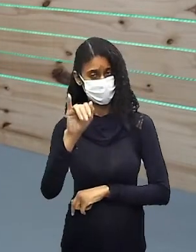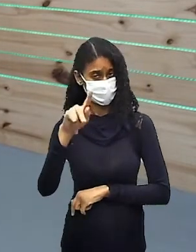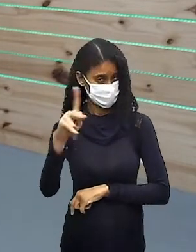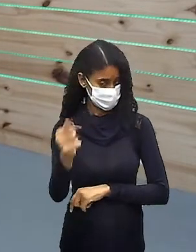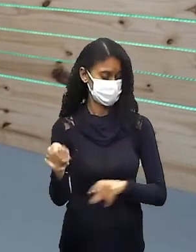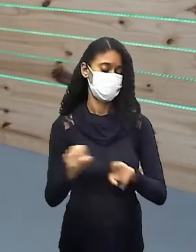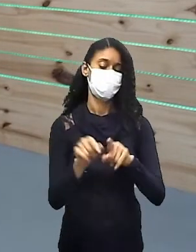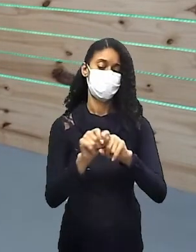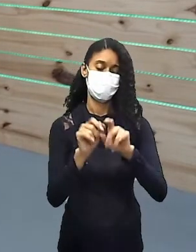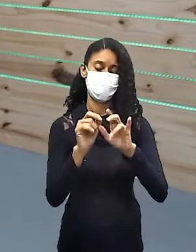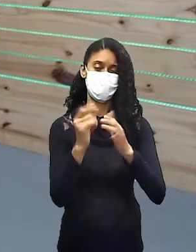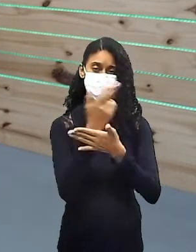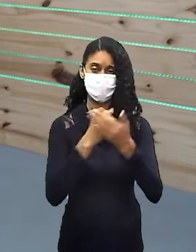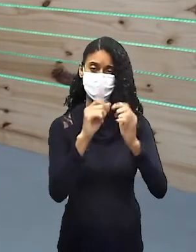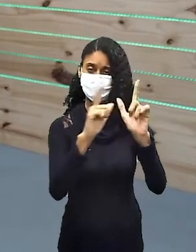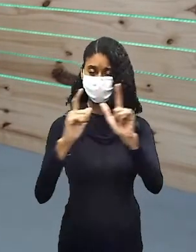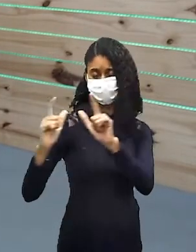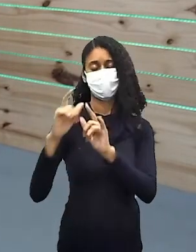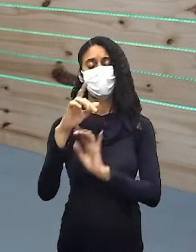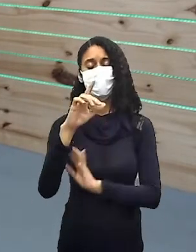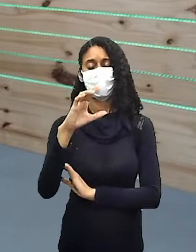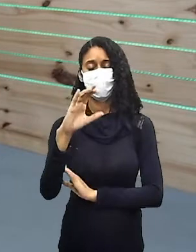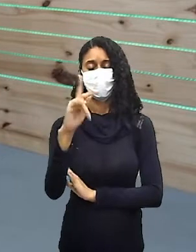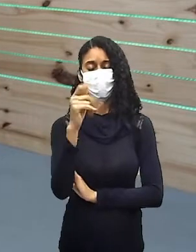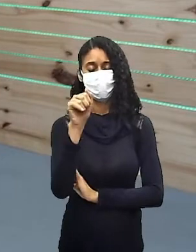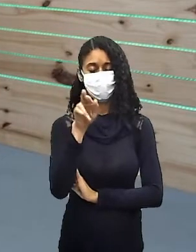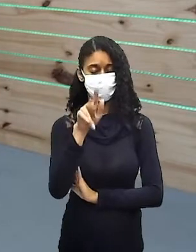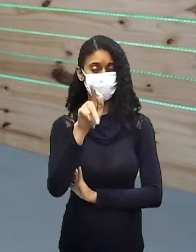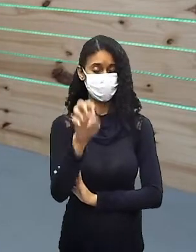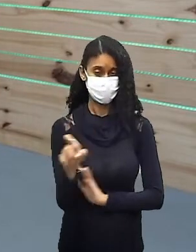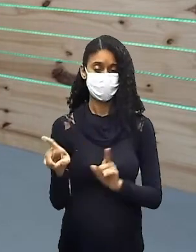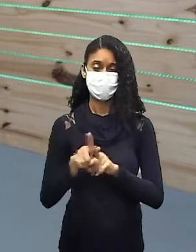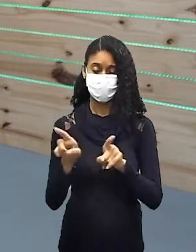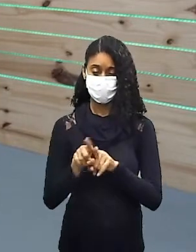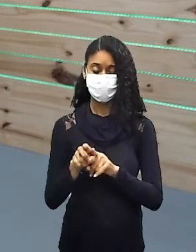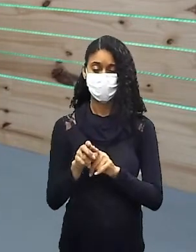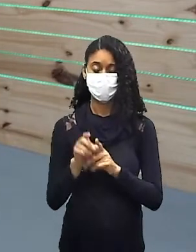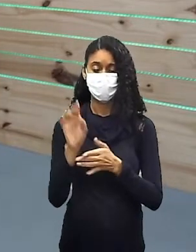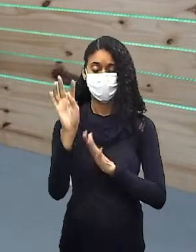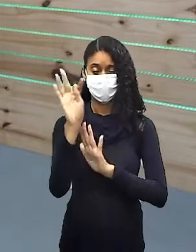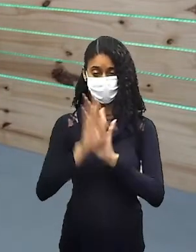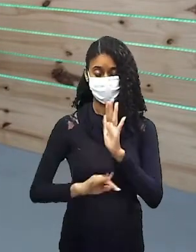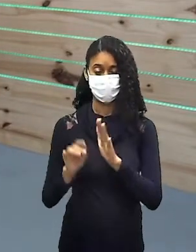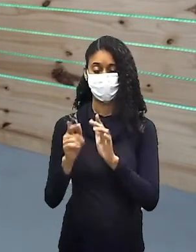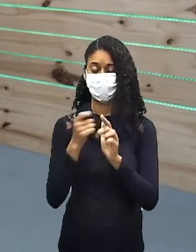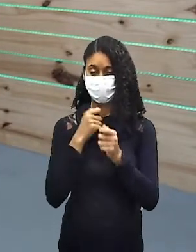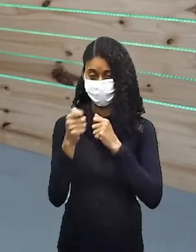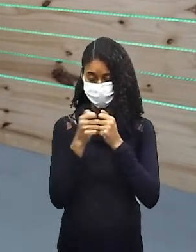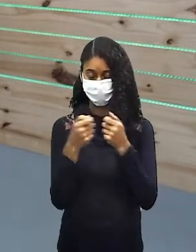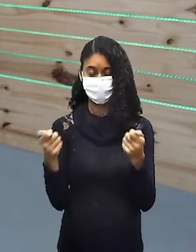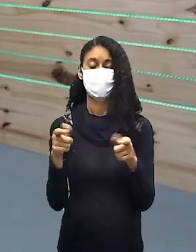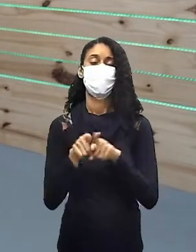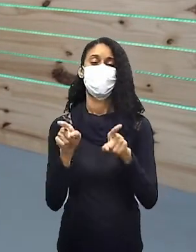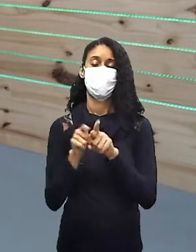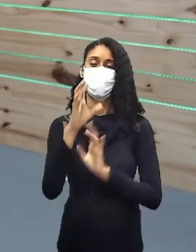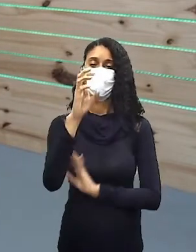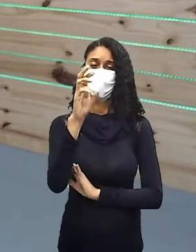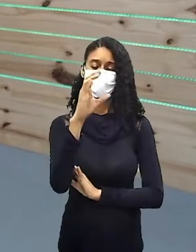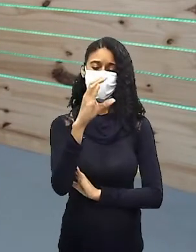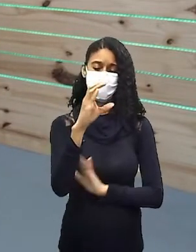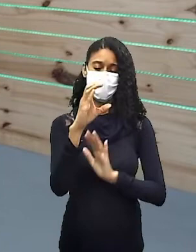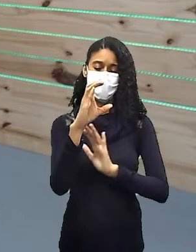para o texto jornalístico, a gente pode ir para. Aí volta para a crônica, aí vai para o conto, aí vai para o